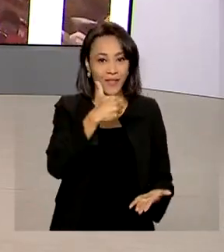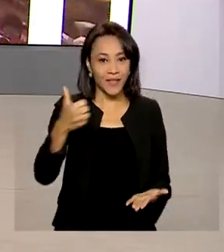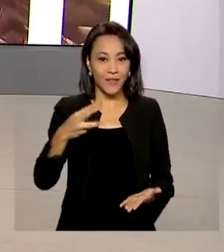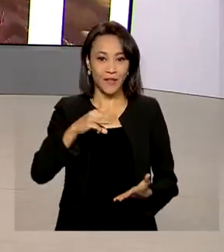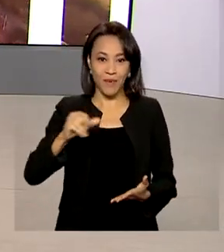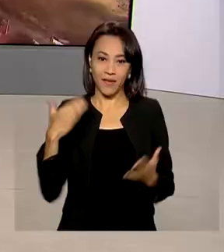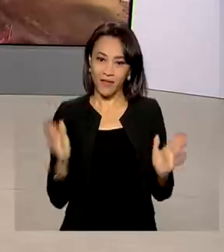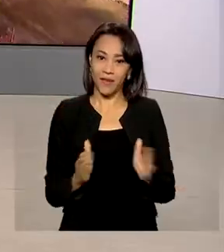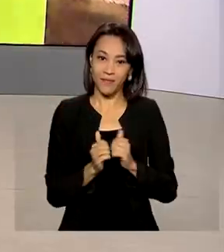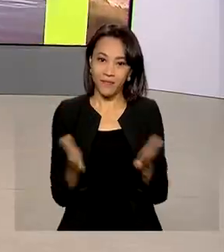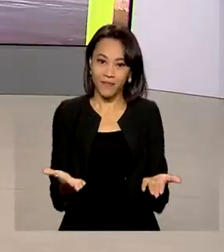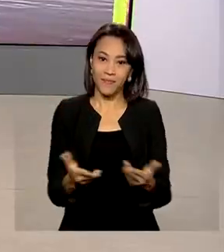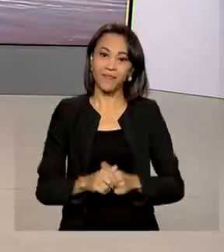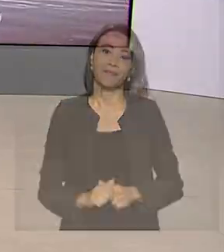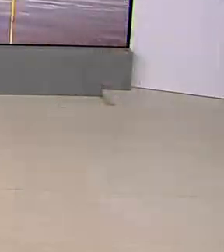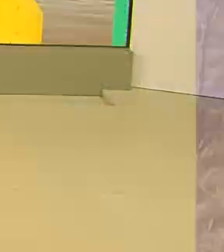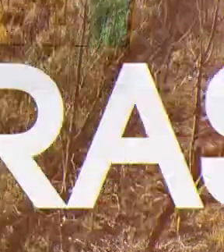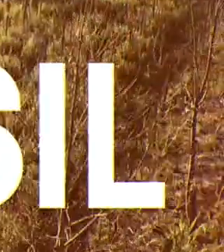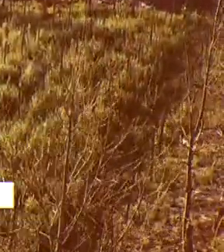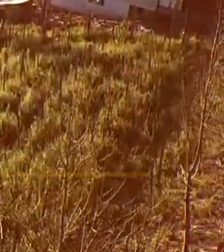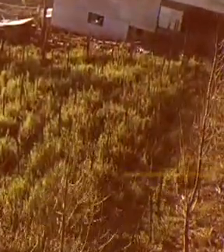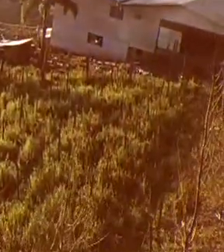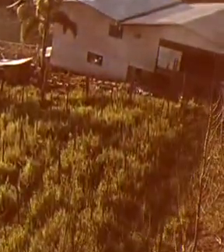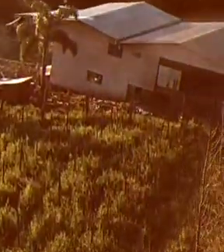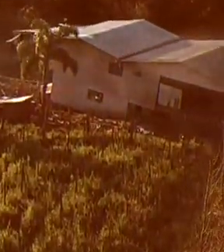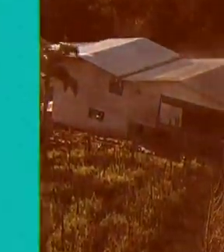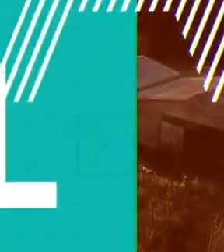Brasil em dia já está lá ó